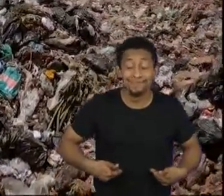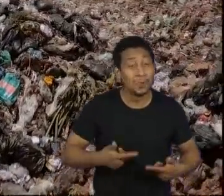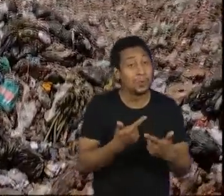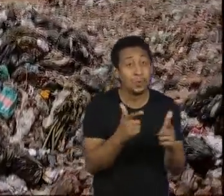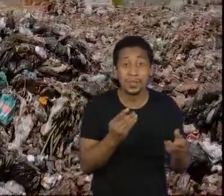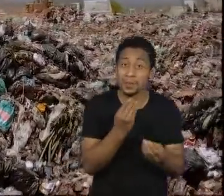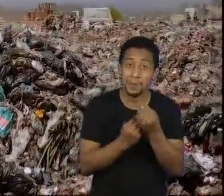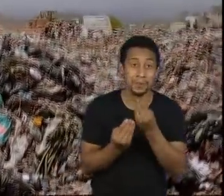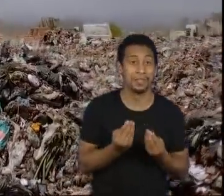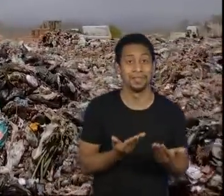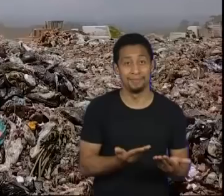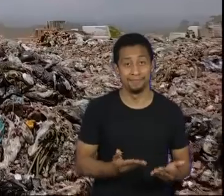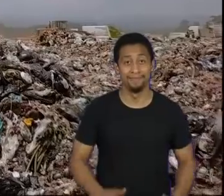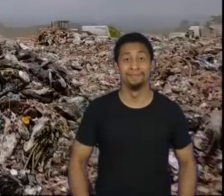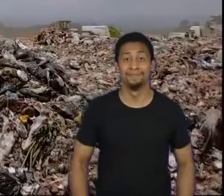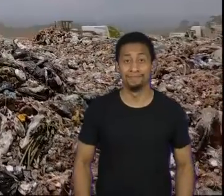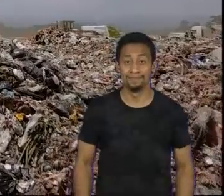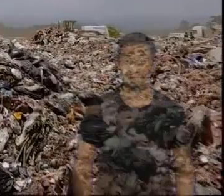comer.